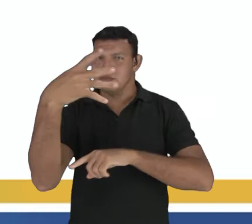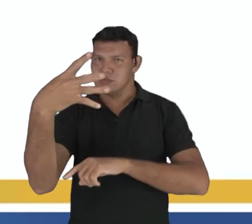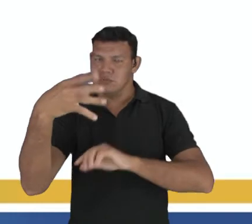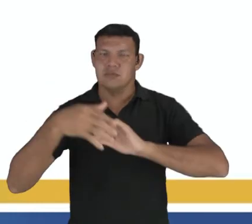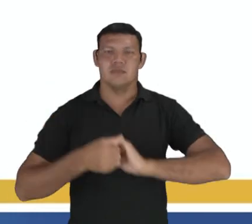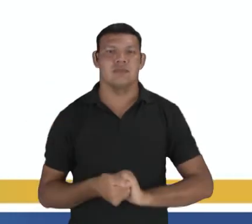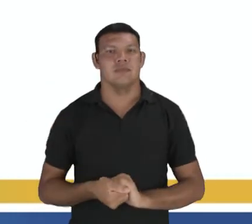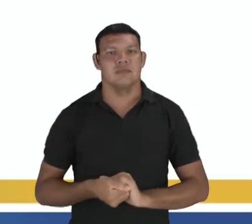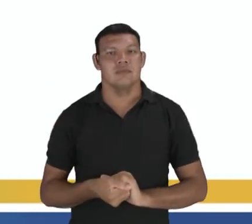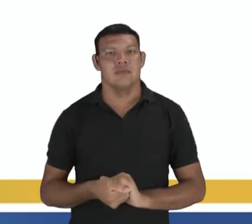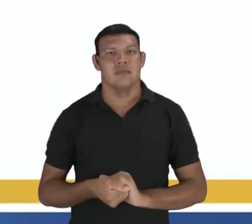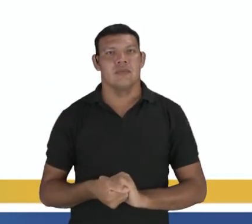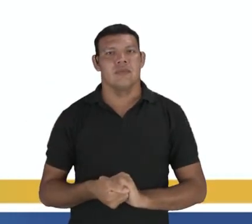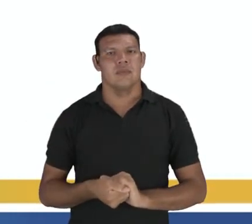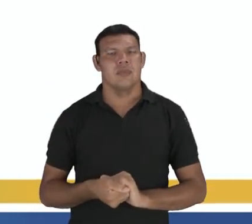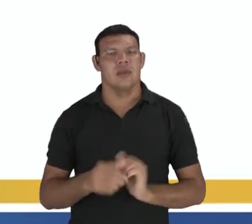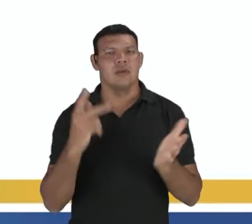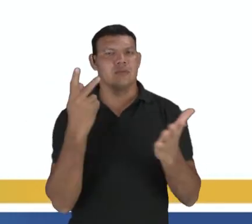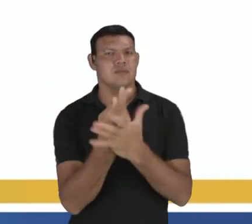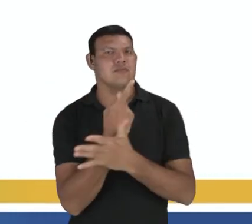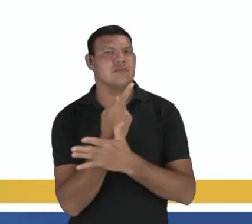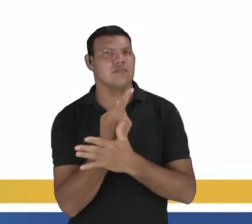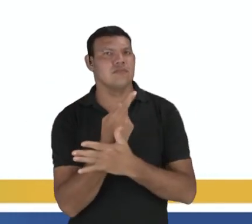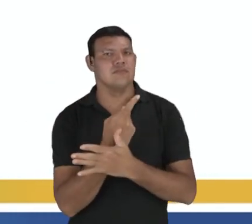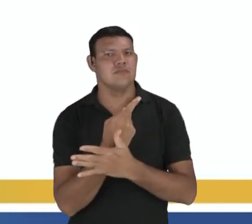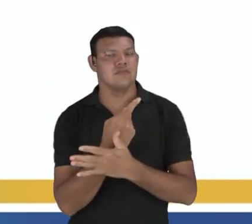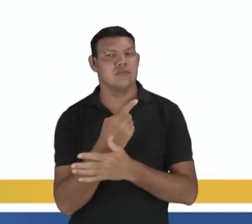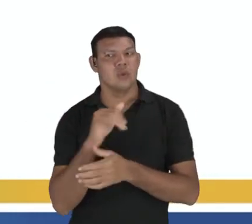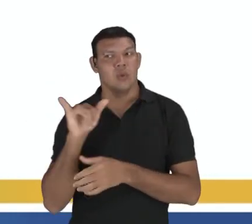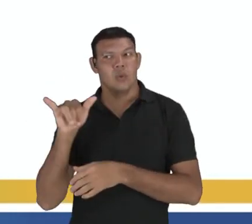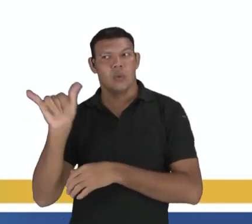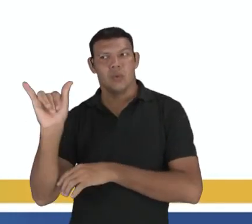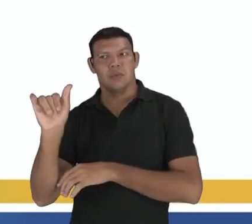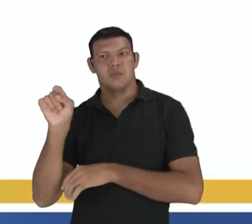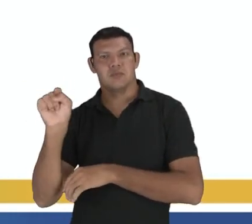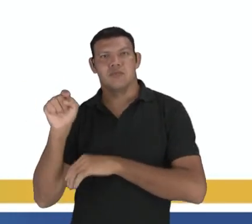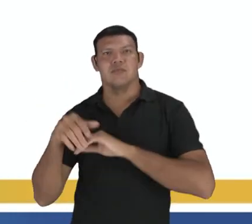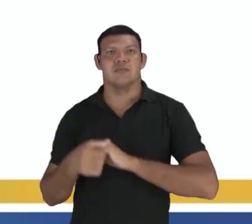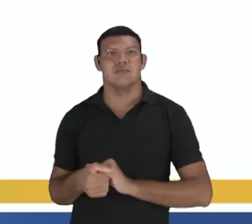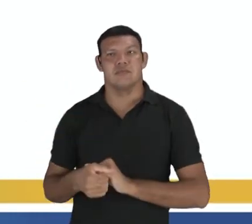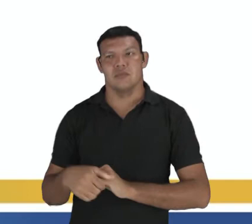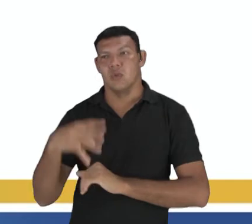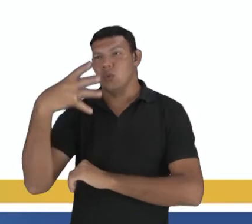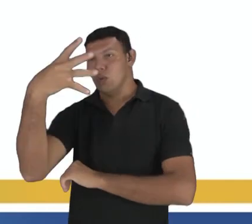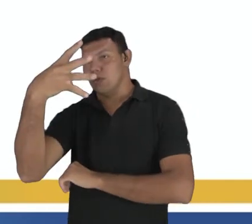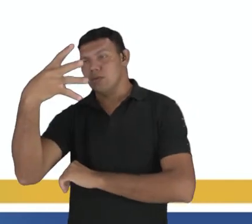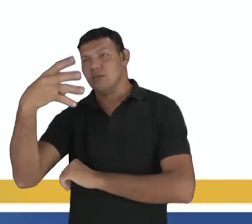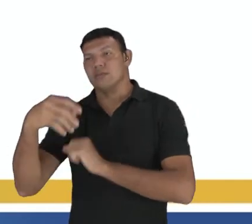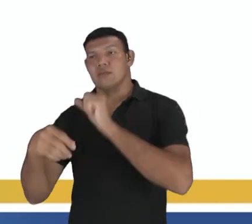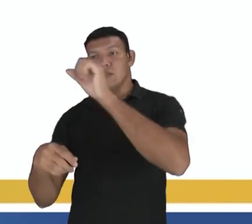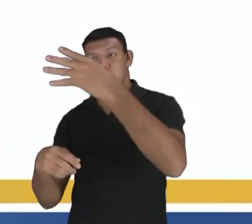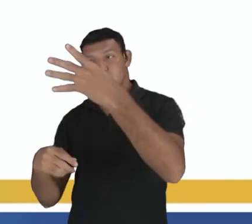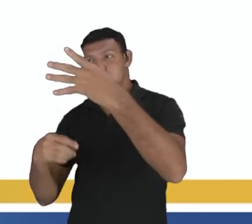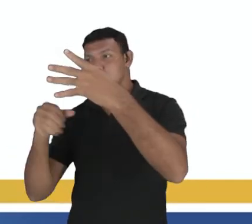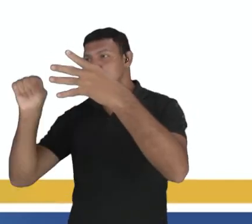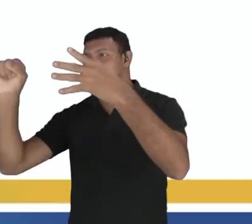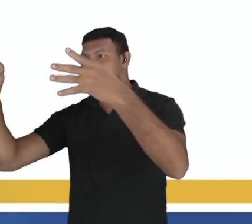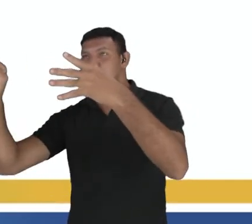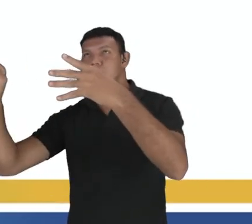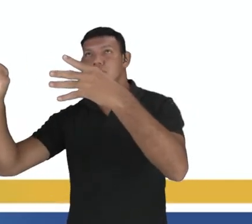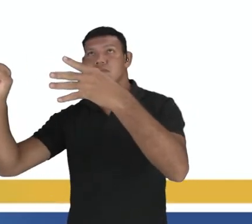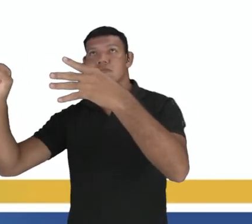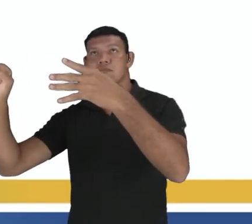4. E o que aconteceu com o valor da grandeza em y? Nós temos aí o 4 e o